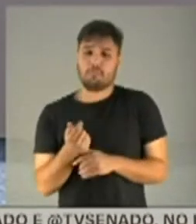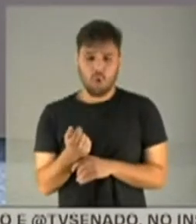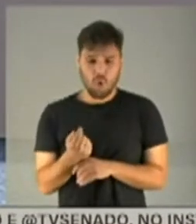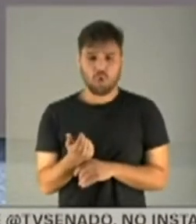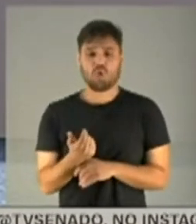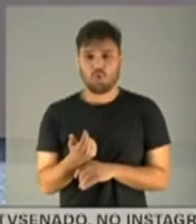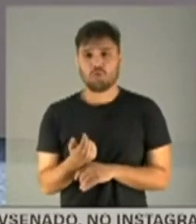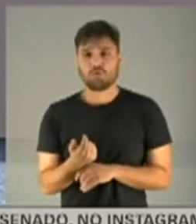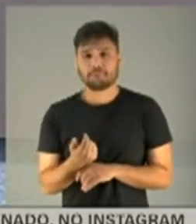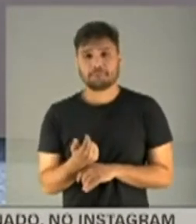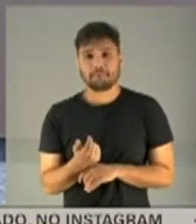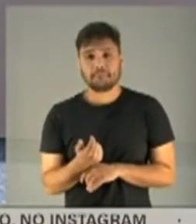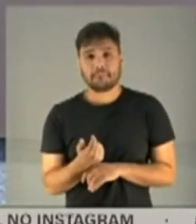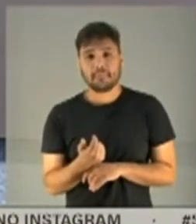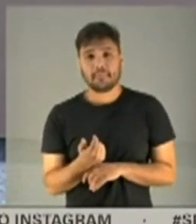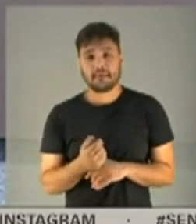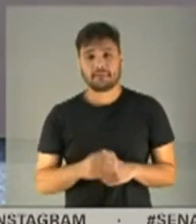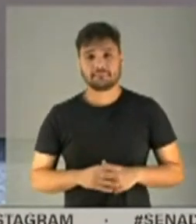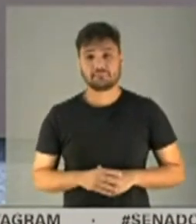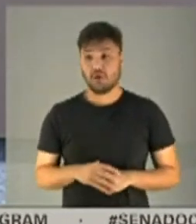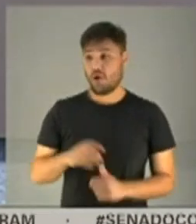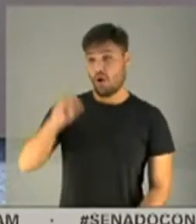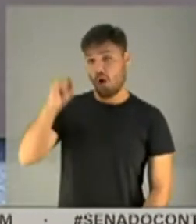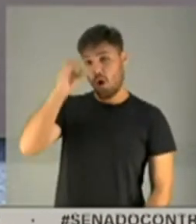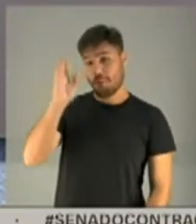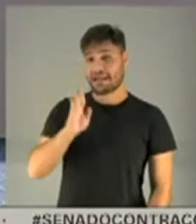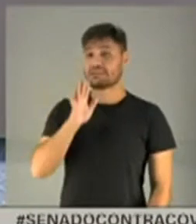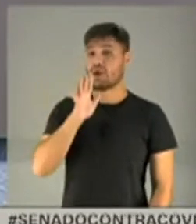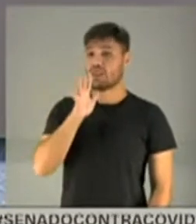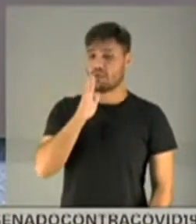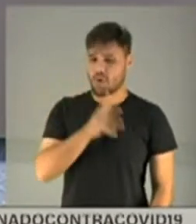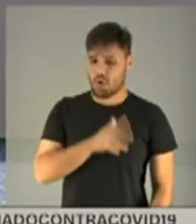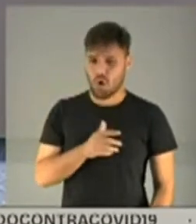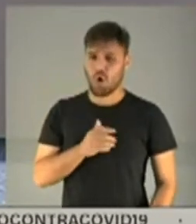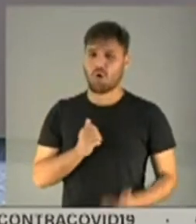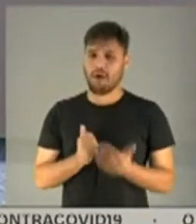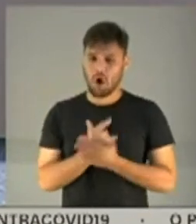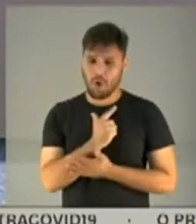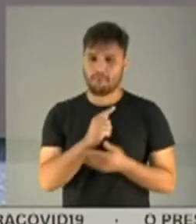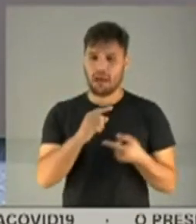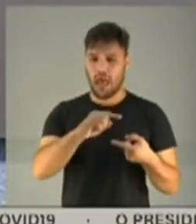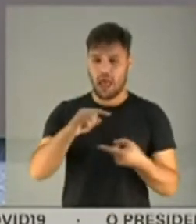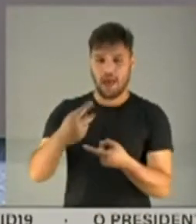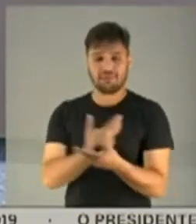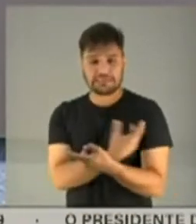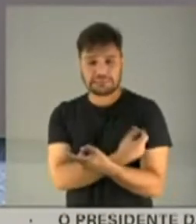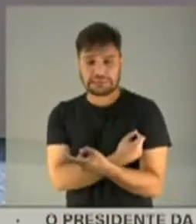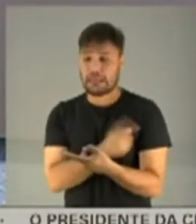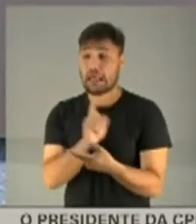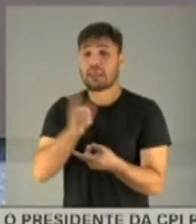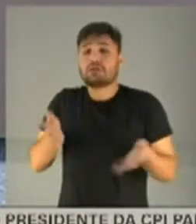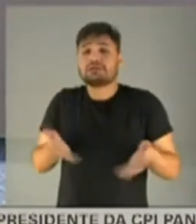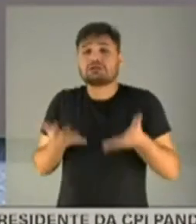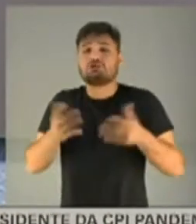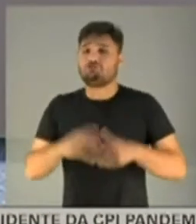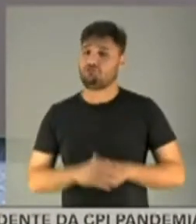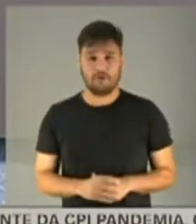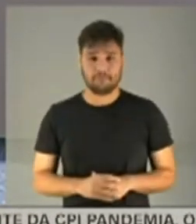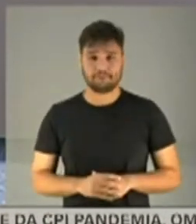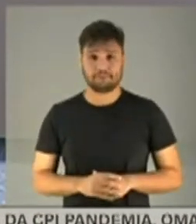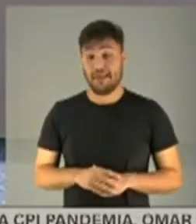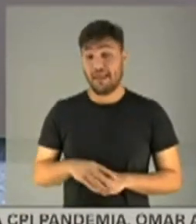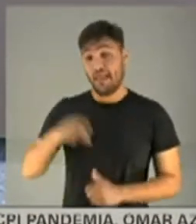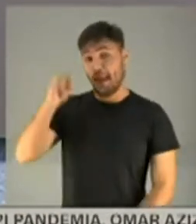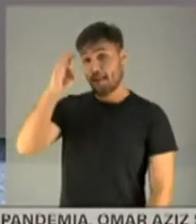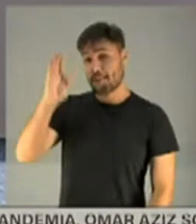qualquer doença infecciosa. O Brasil demorou para comprar e desestimulou a vacinação. O Brasil fez promoção